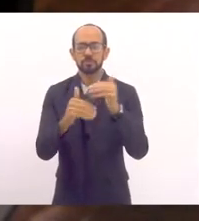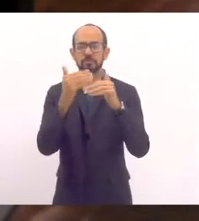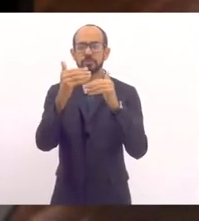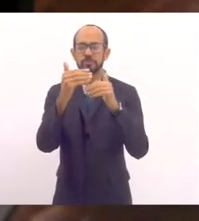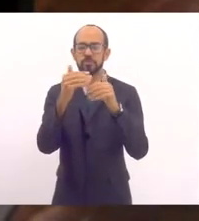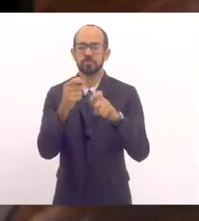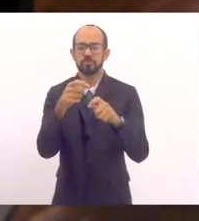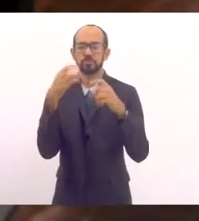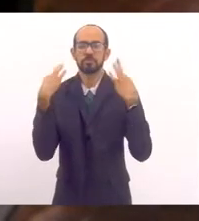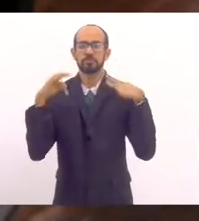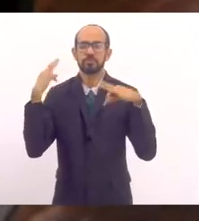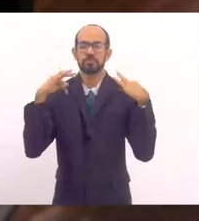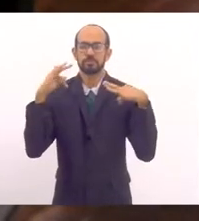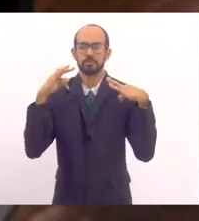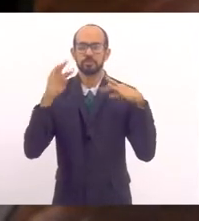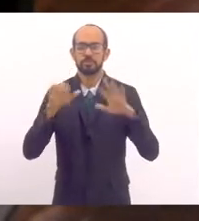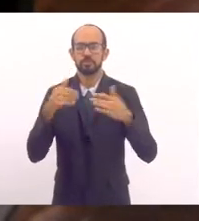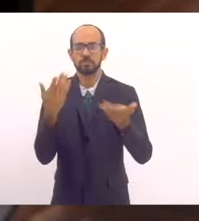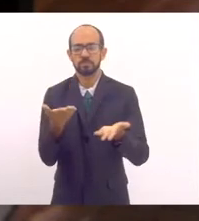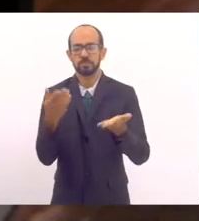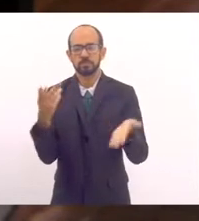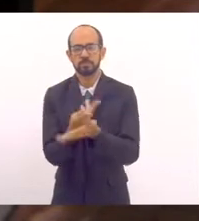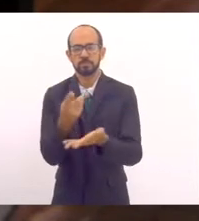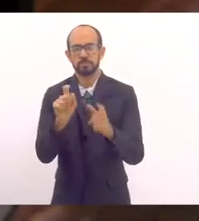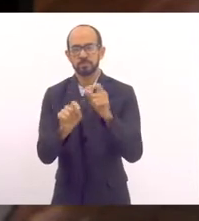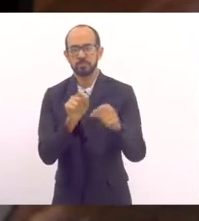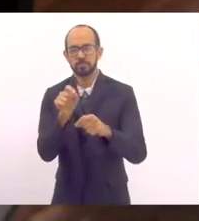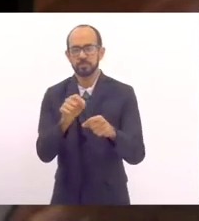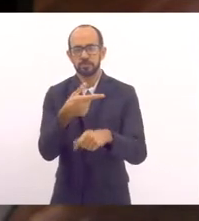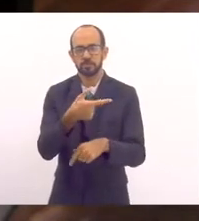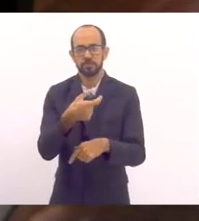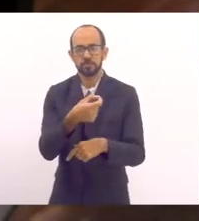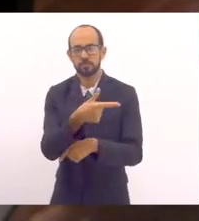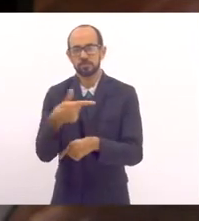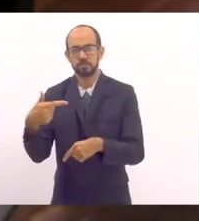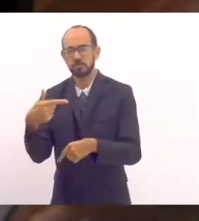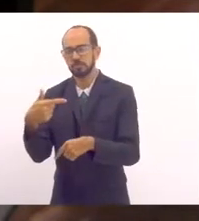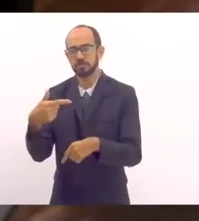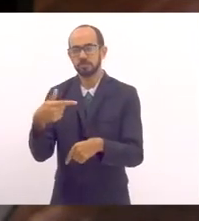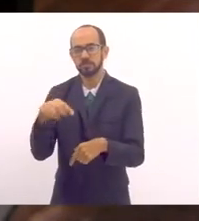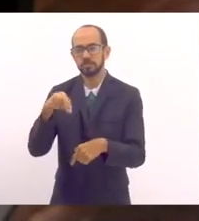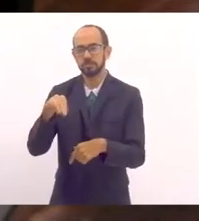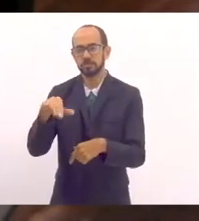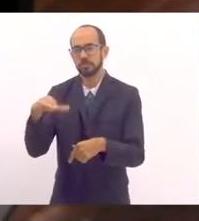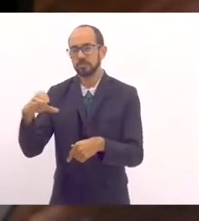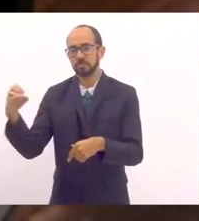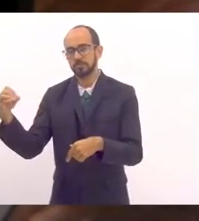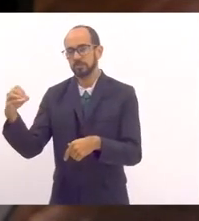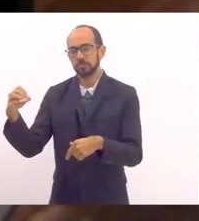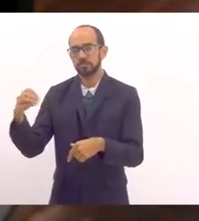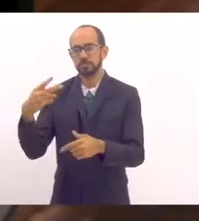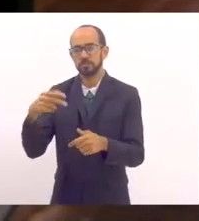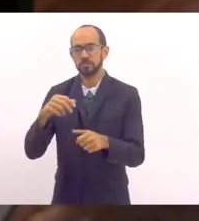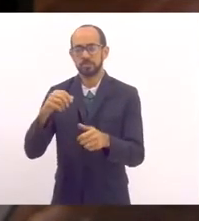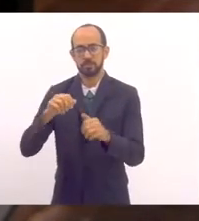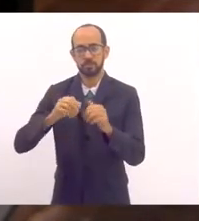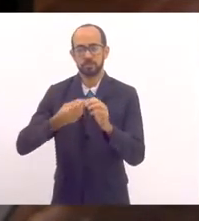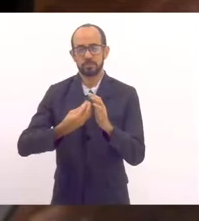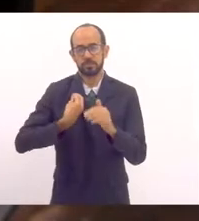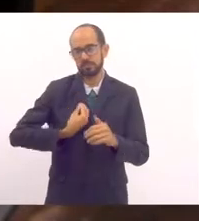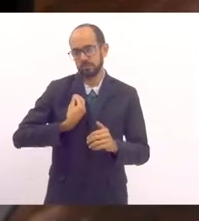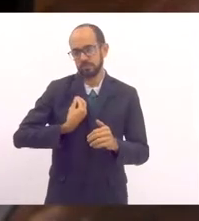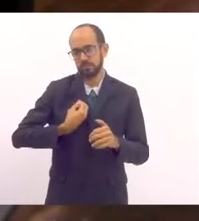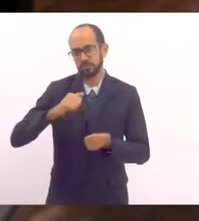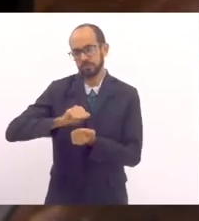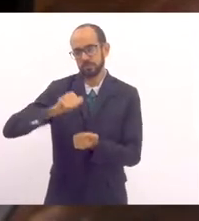turismo. Então, o que aconteceu? Em 2022, agora, em março desse ano, nós tivemos a atualização do mapa.